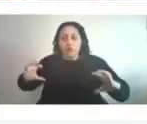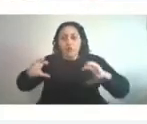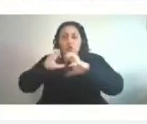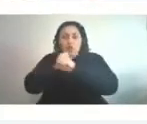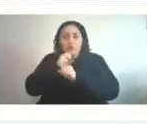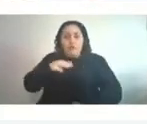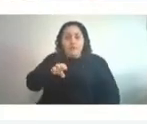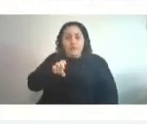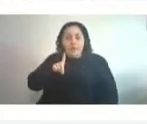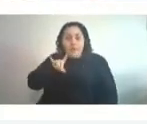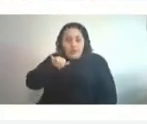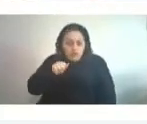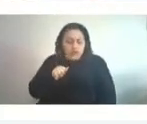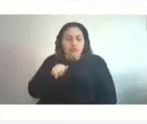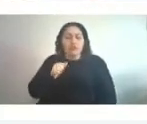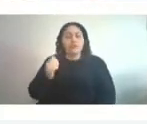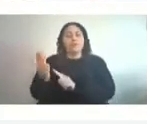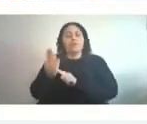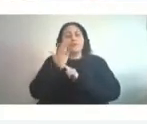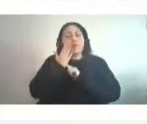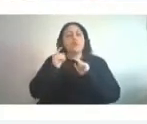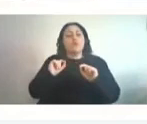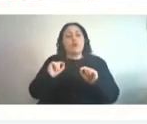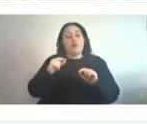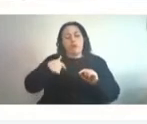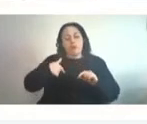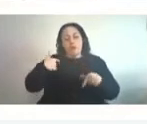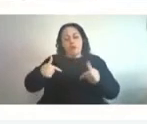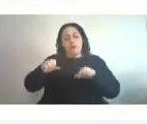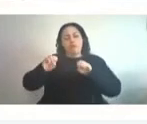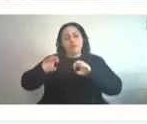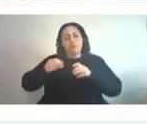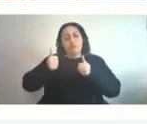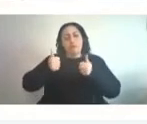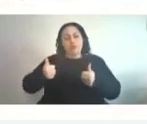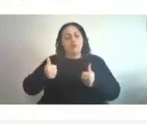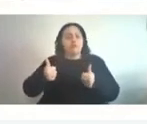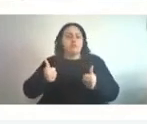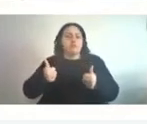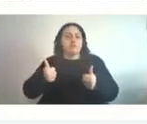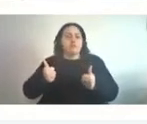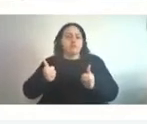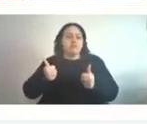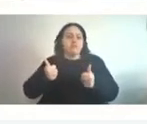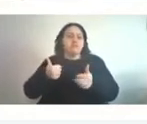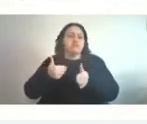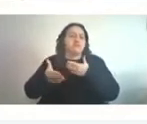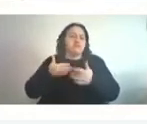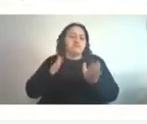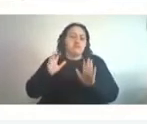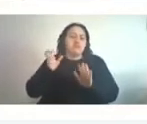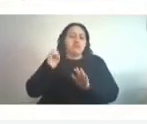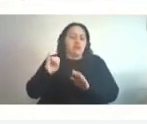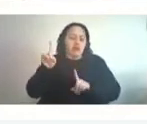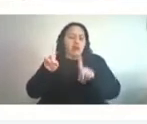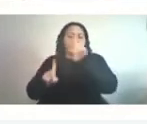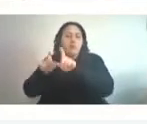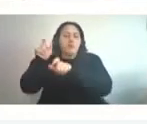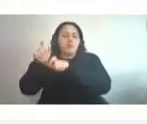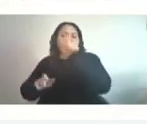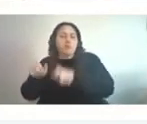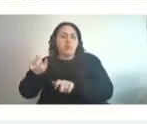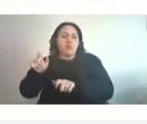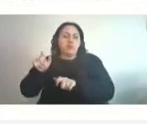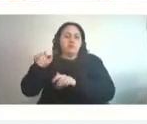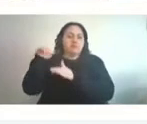que o trabalho está sendo bem feito, né, independente de que haja perdas, digamos assim, não desejadas.